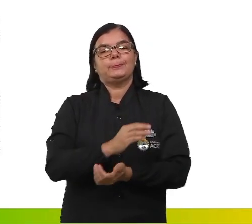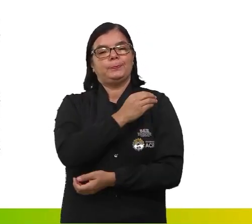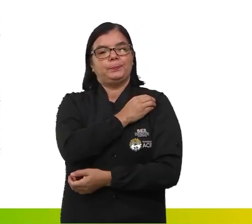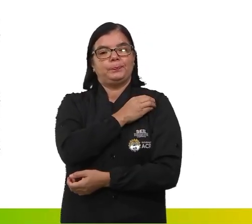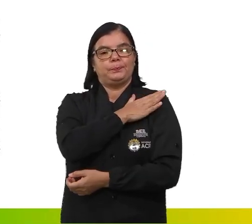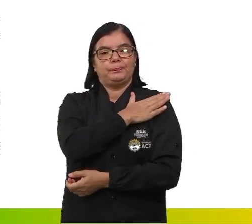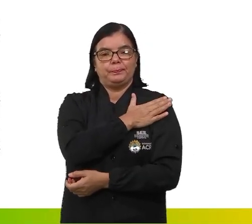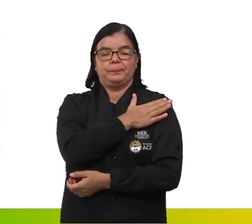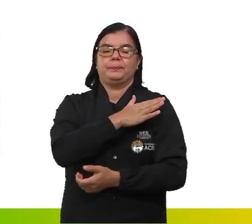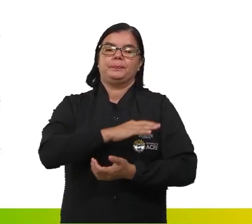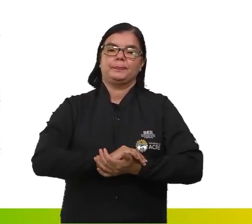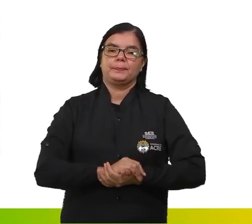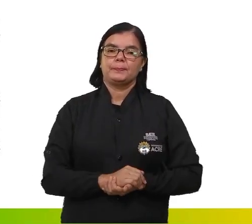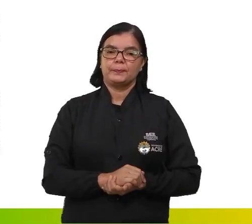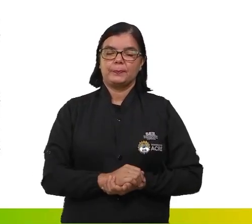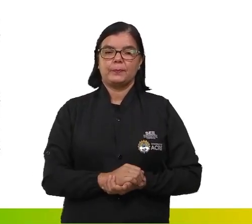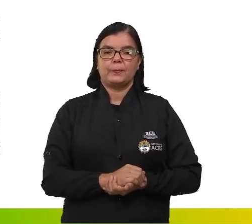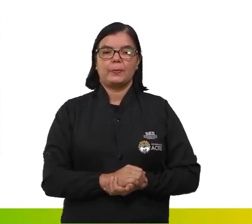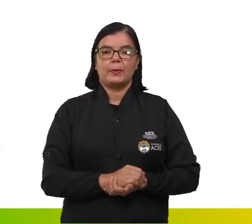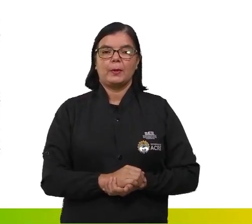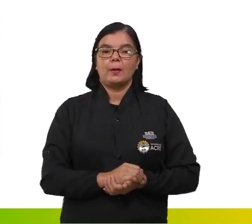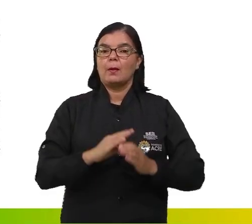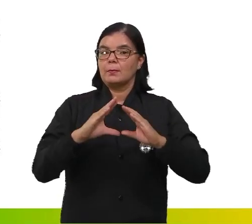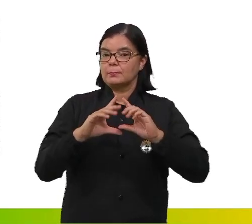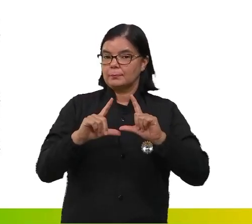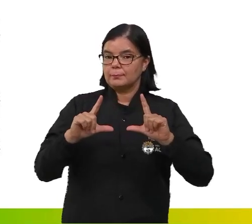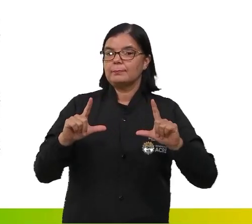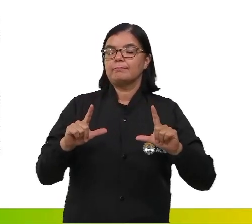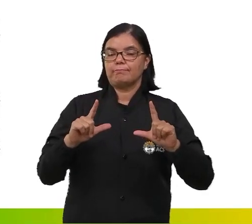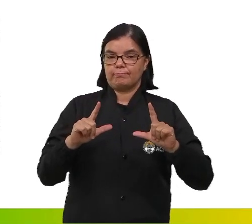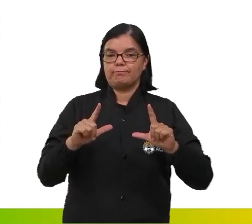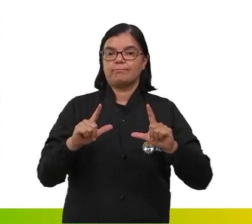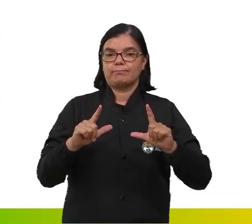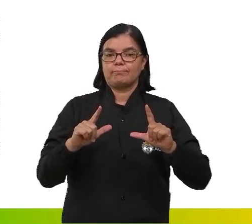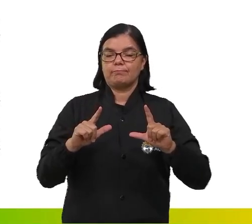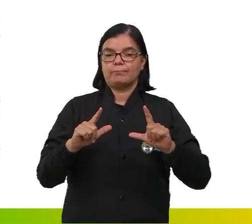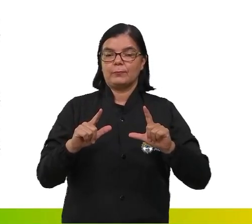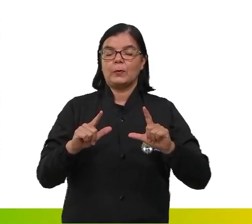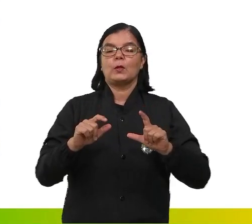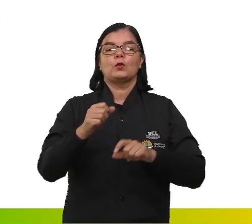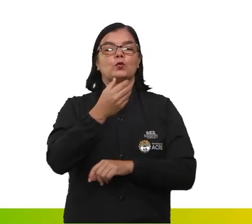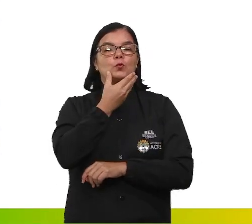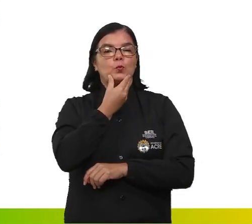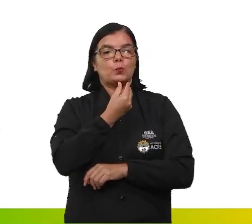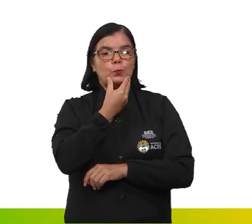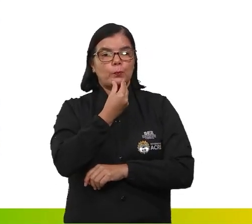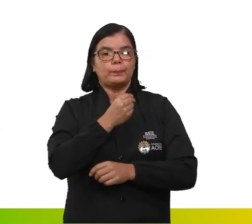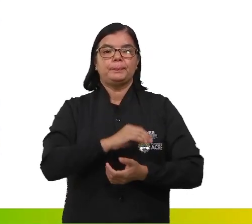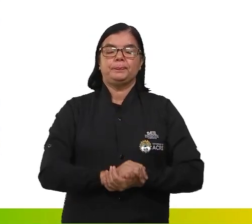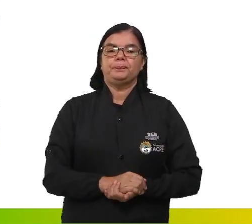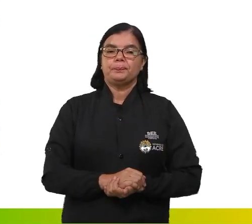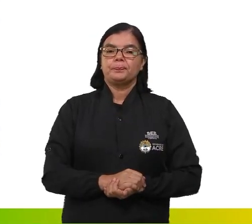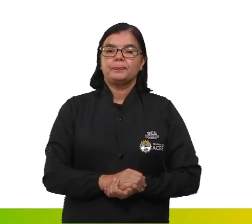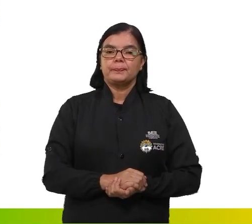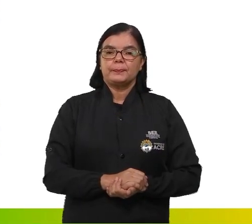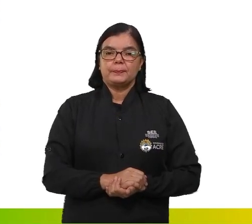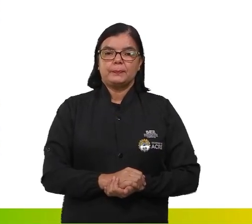de padrões discriminatórios, claro, em prol do sexo masculino. Bom,